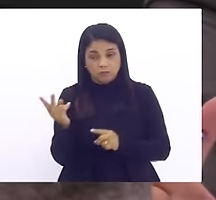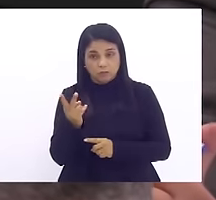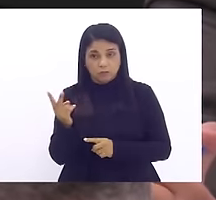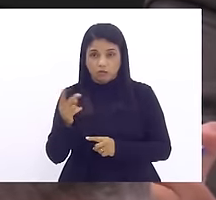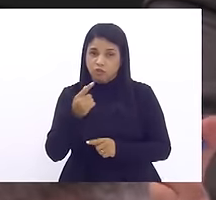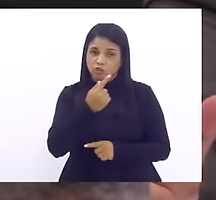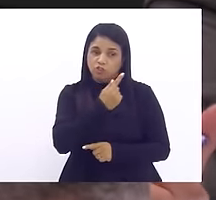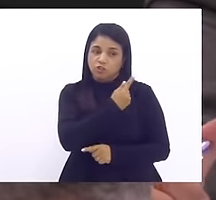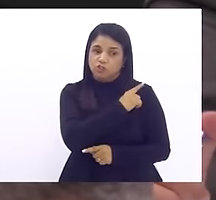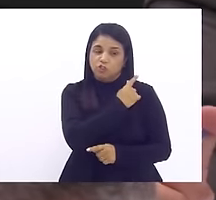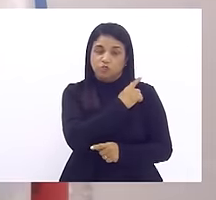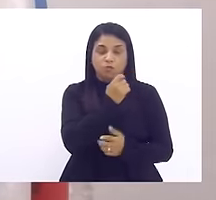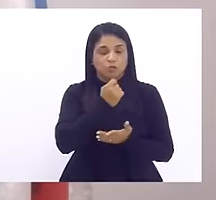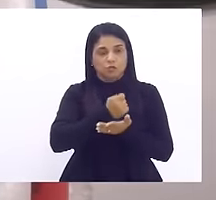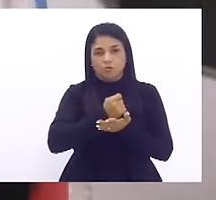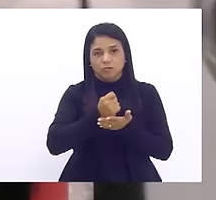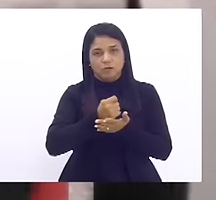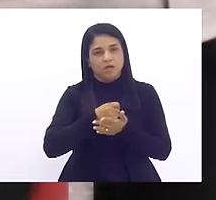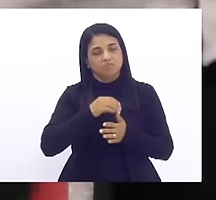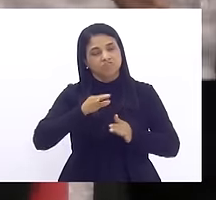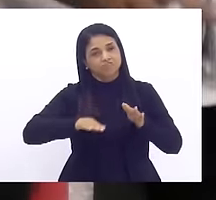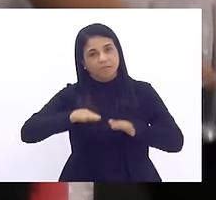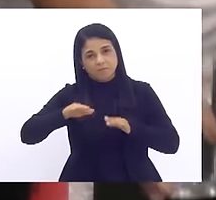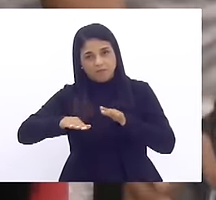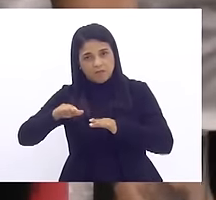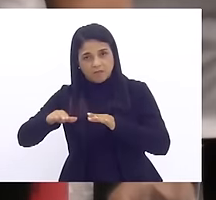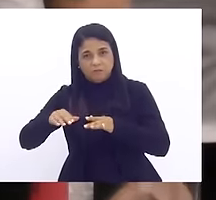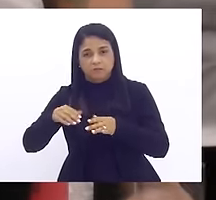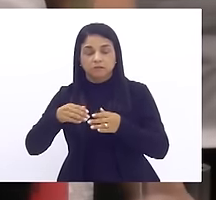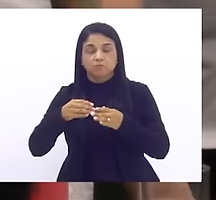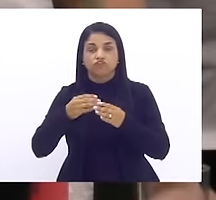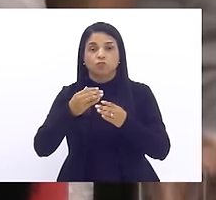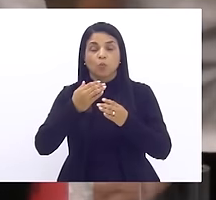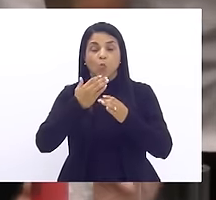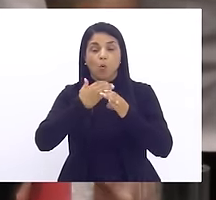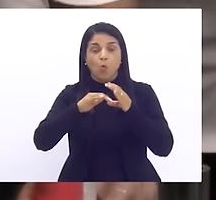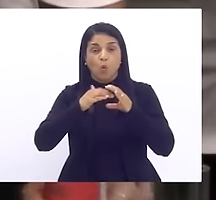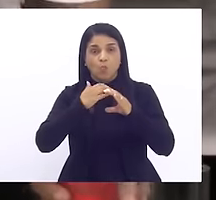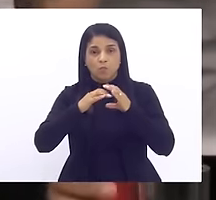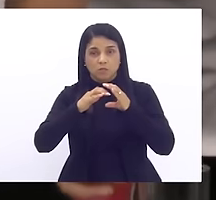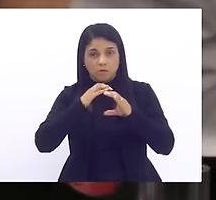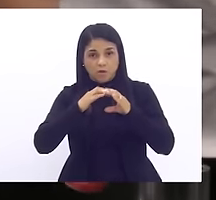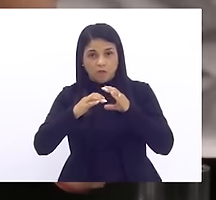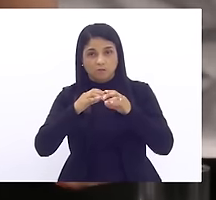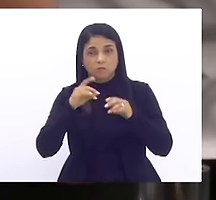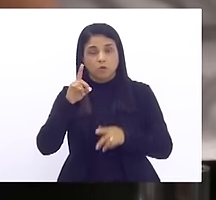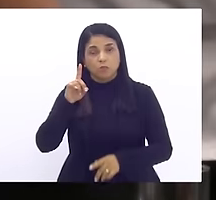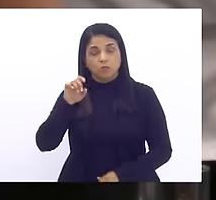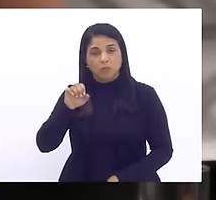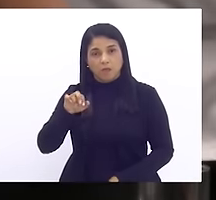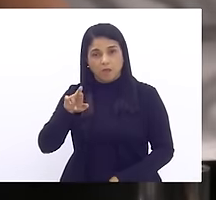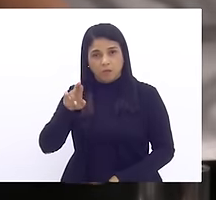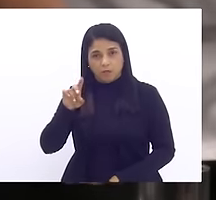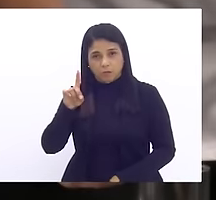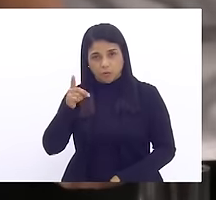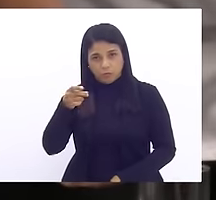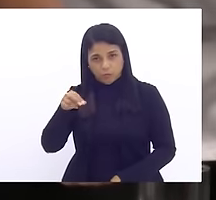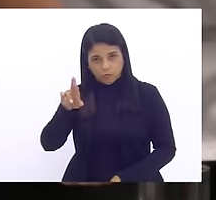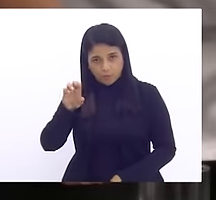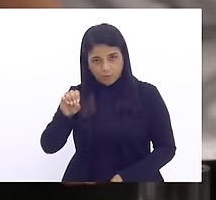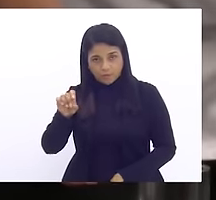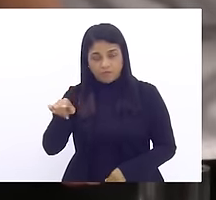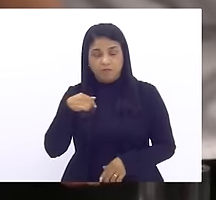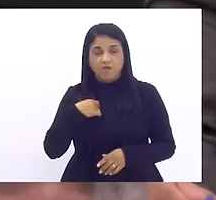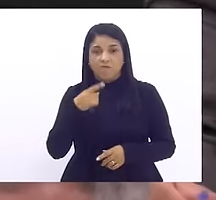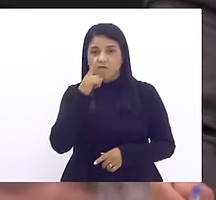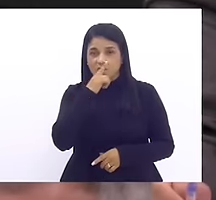gestores fiscal do contrato oficial a direção do Detro comunicando alguma falha